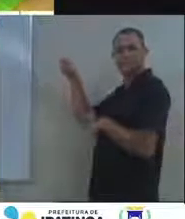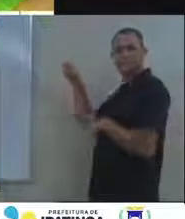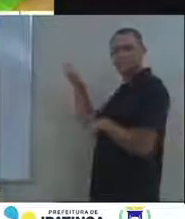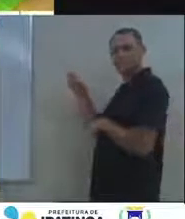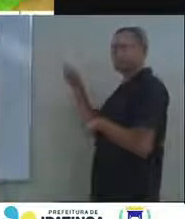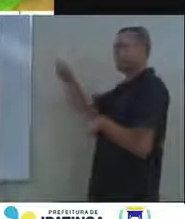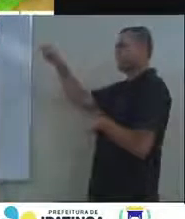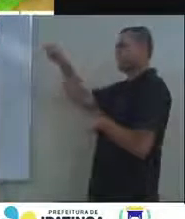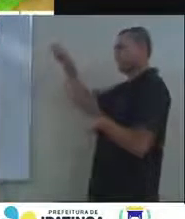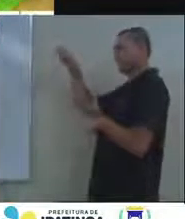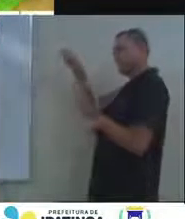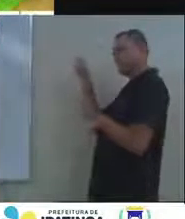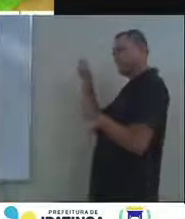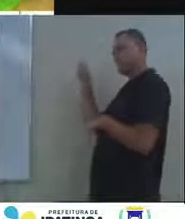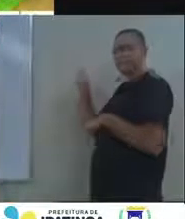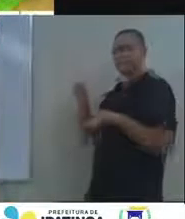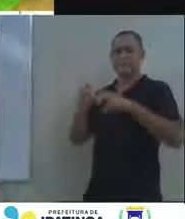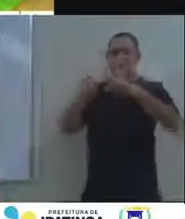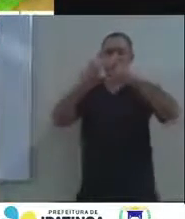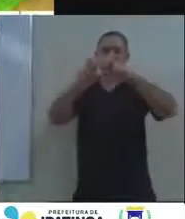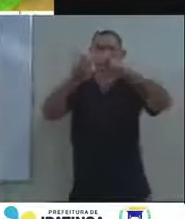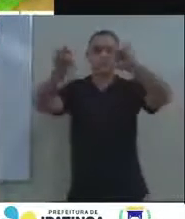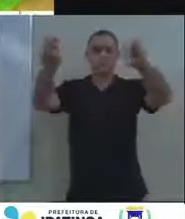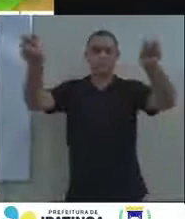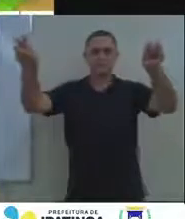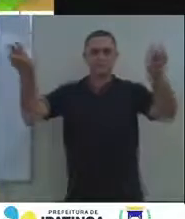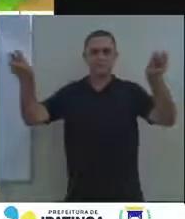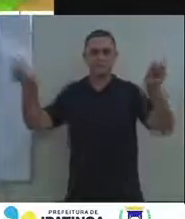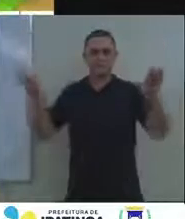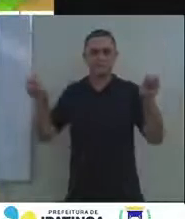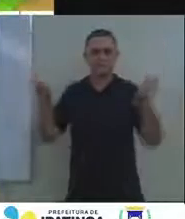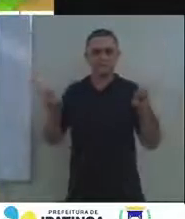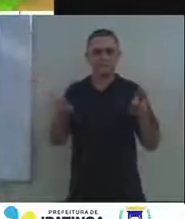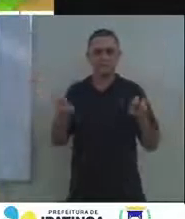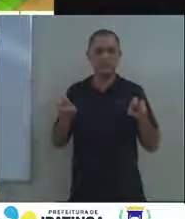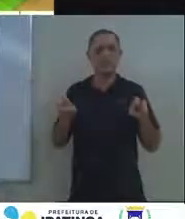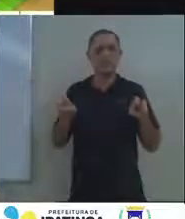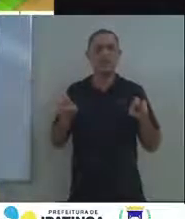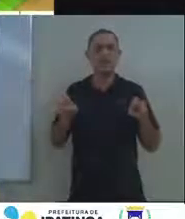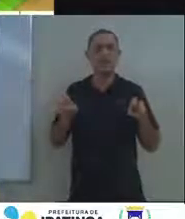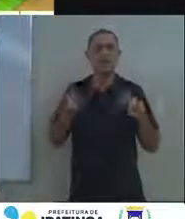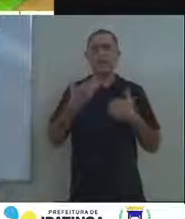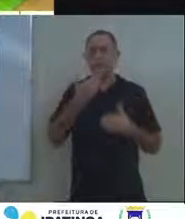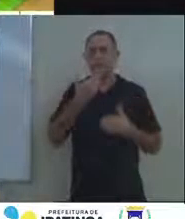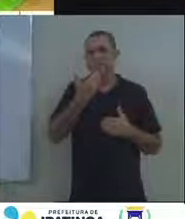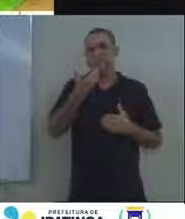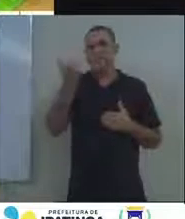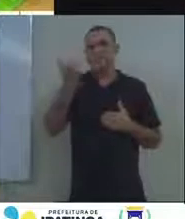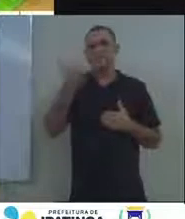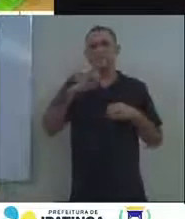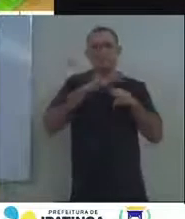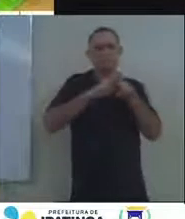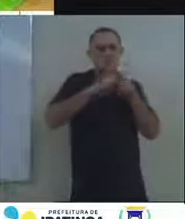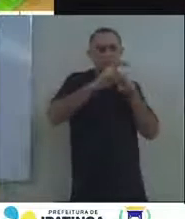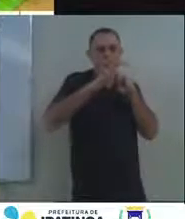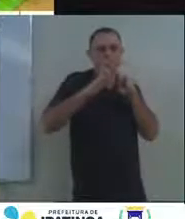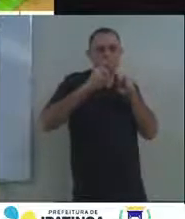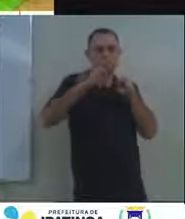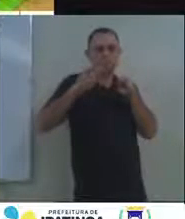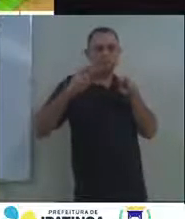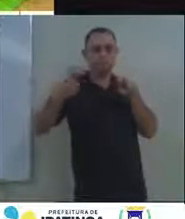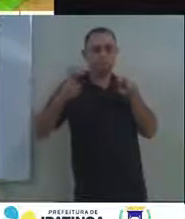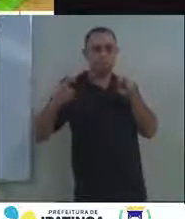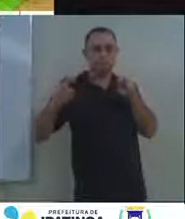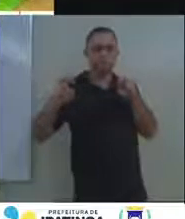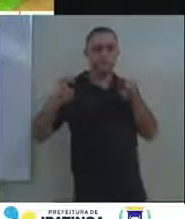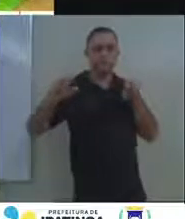possível, dispor meus alunos em forma de círculo e eu ficar no centro. Por quê? Ou então eu ir